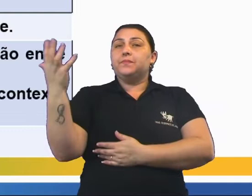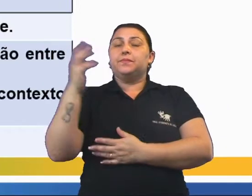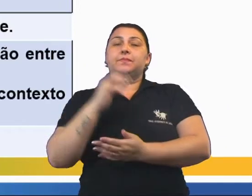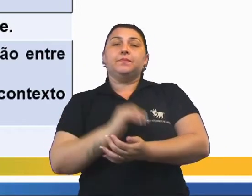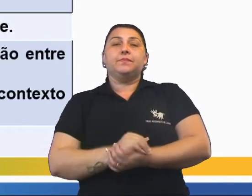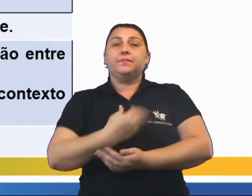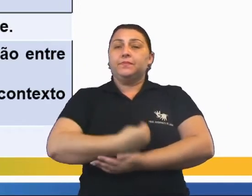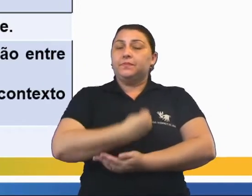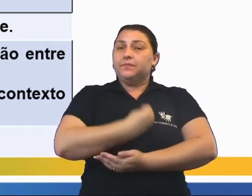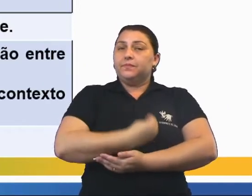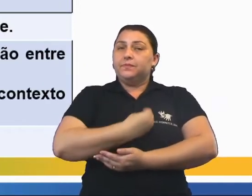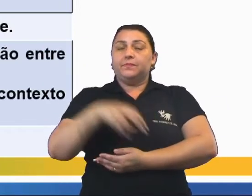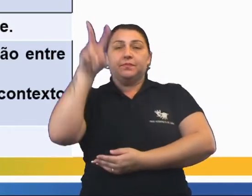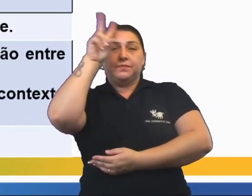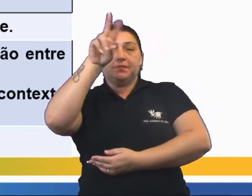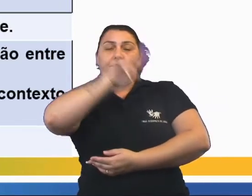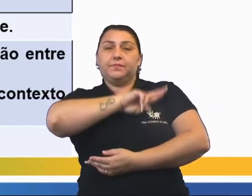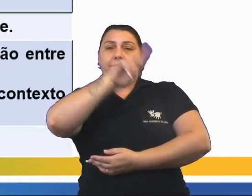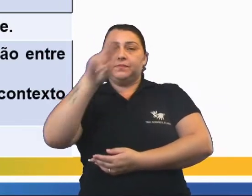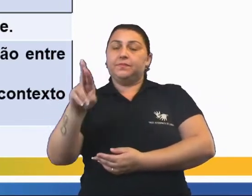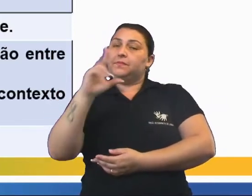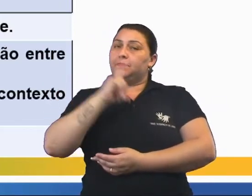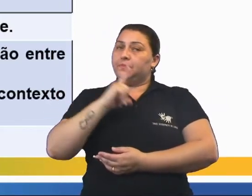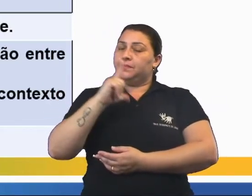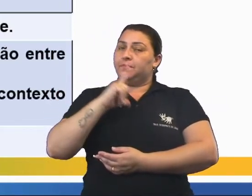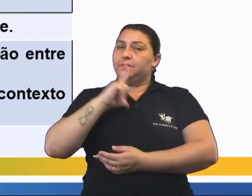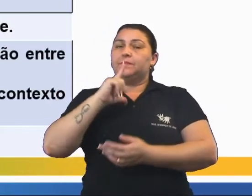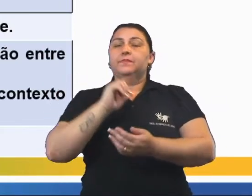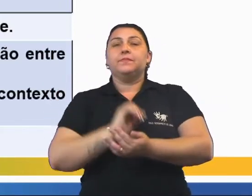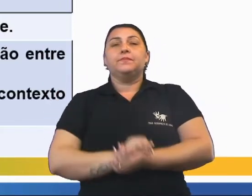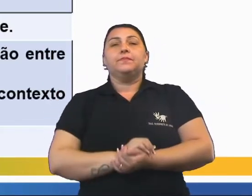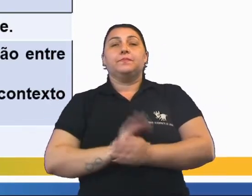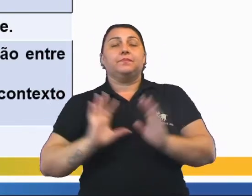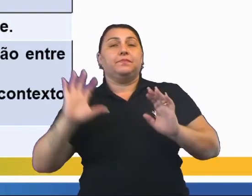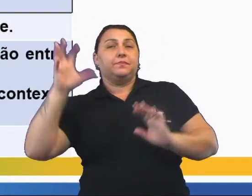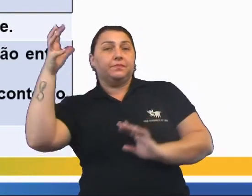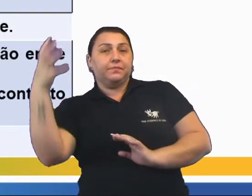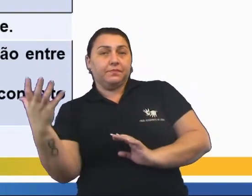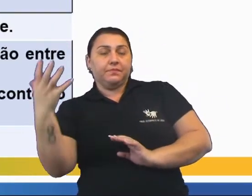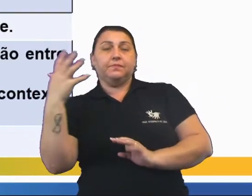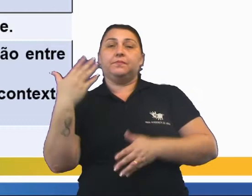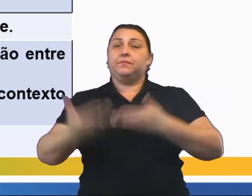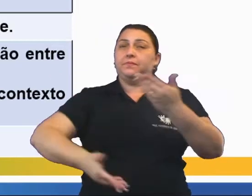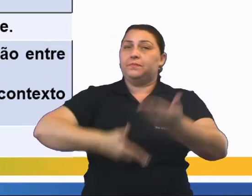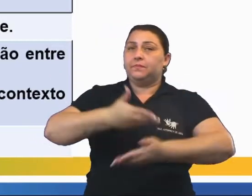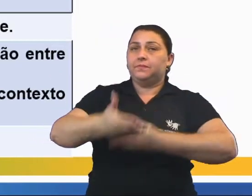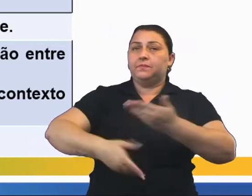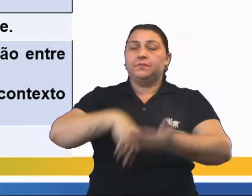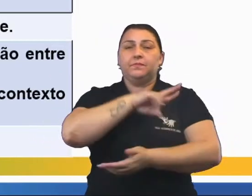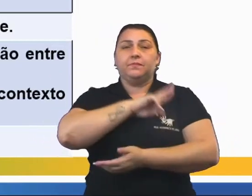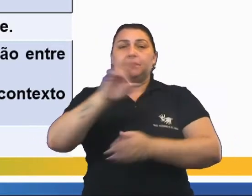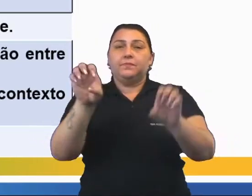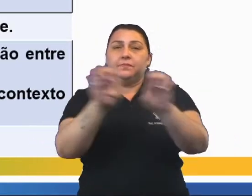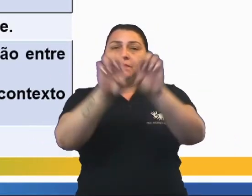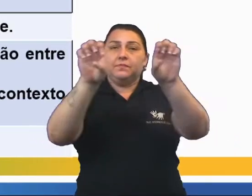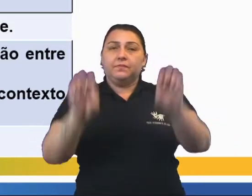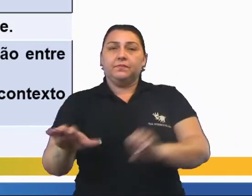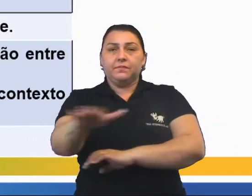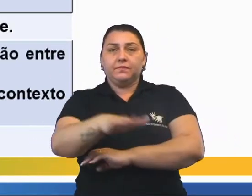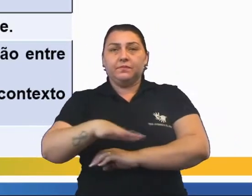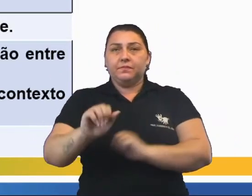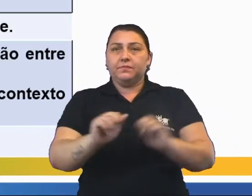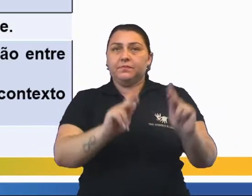acontecimentos, nessa presença histórica da religião, existem os acontecimentos da relação da religião com as estruturas